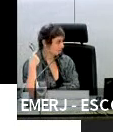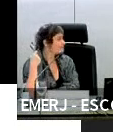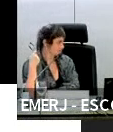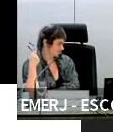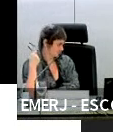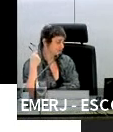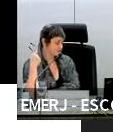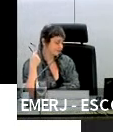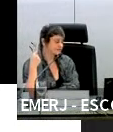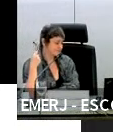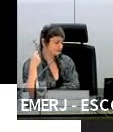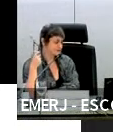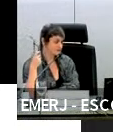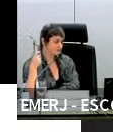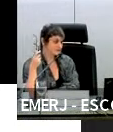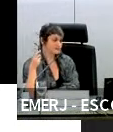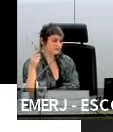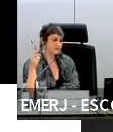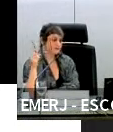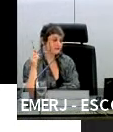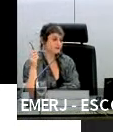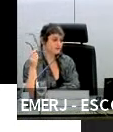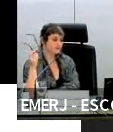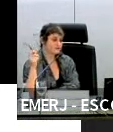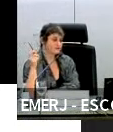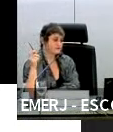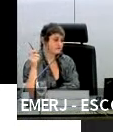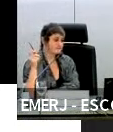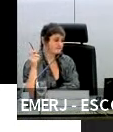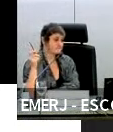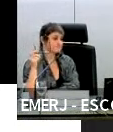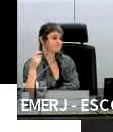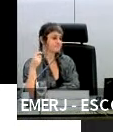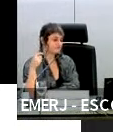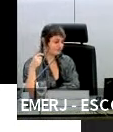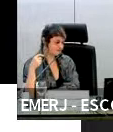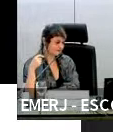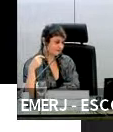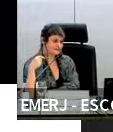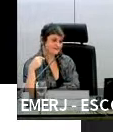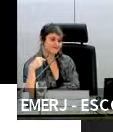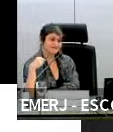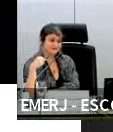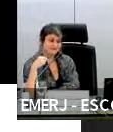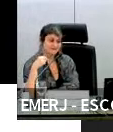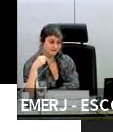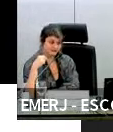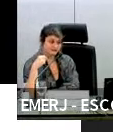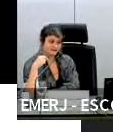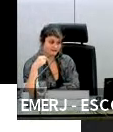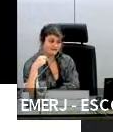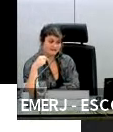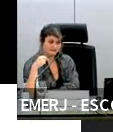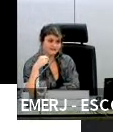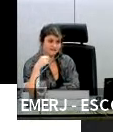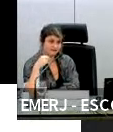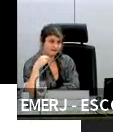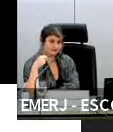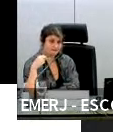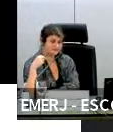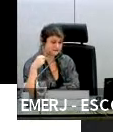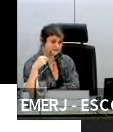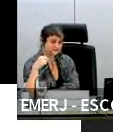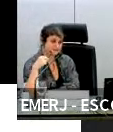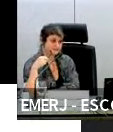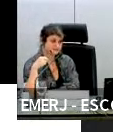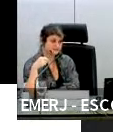temos um dos entrevistados que diz isso, né? E daí a busca para fazer a alteração, para realmente